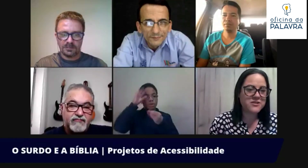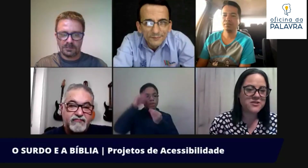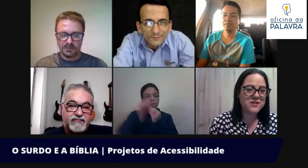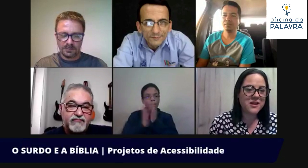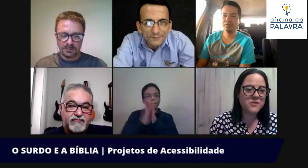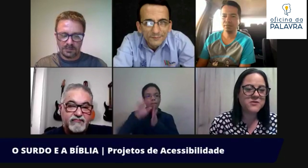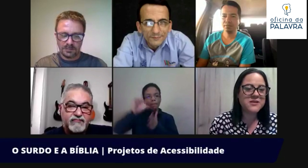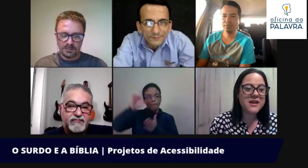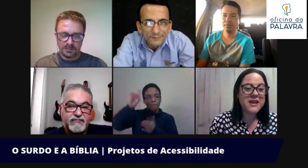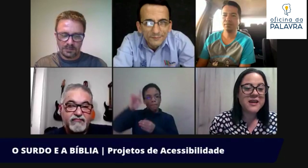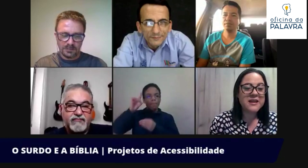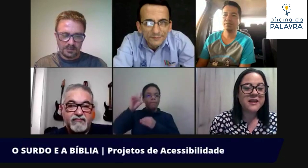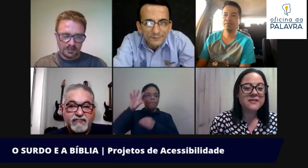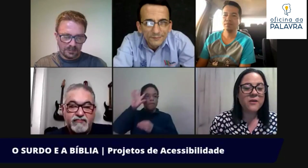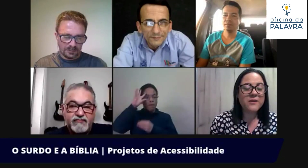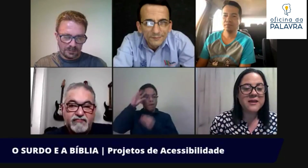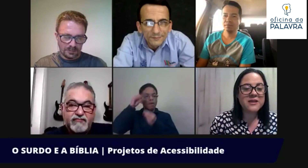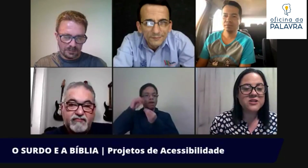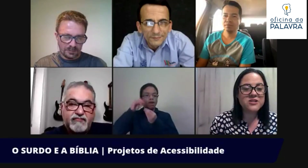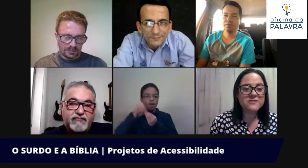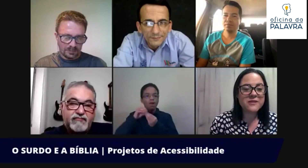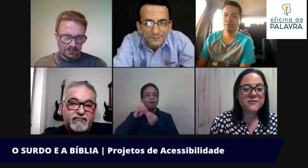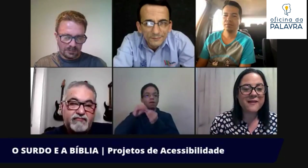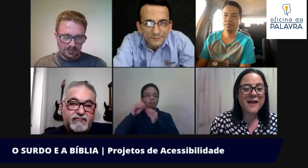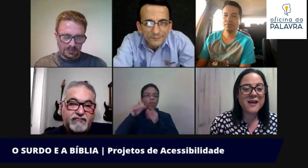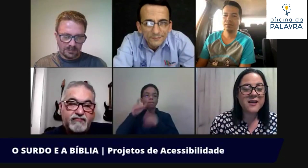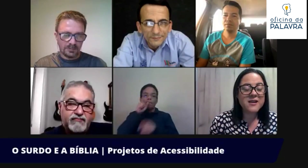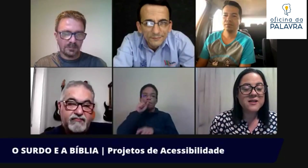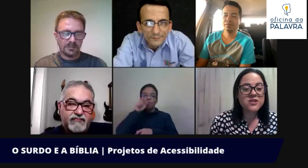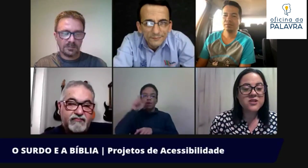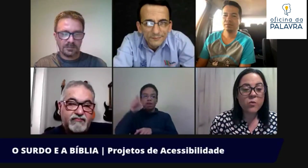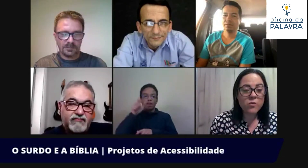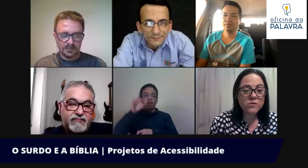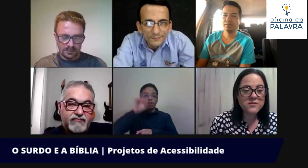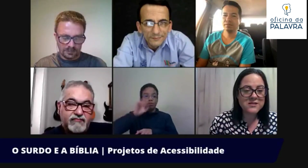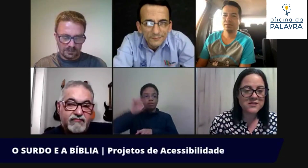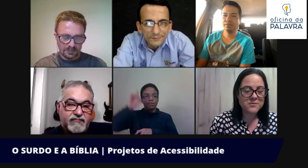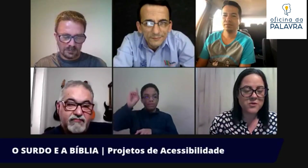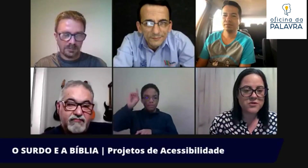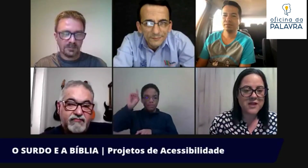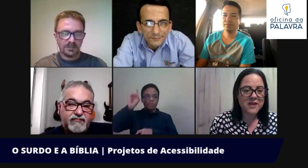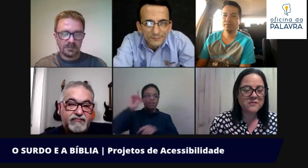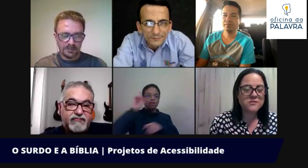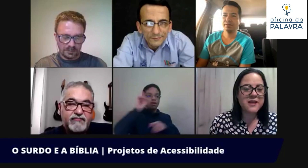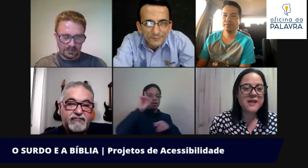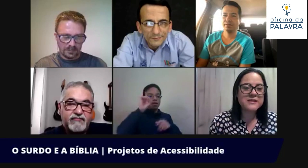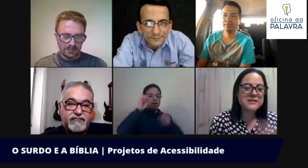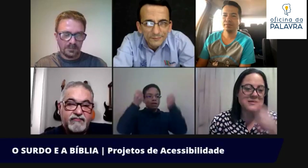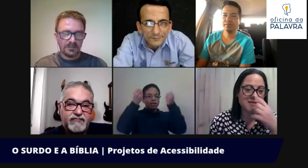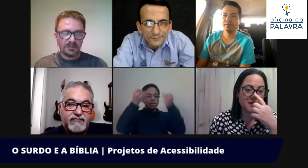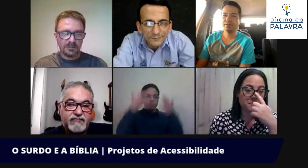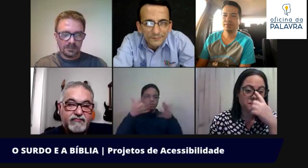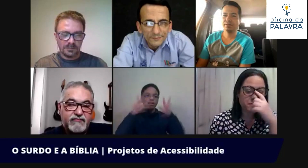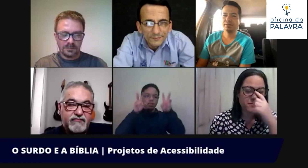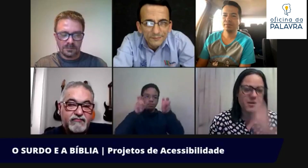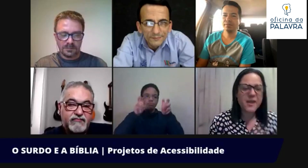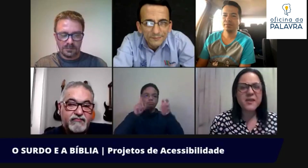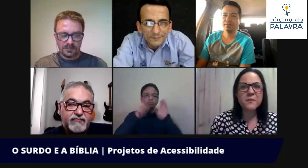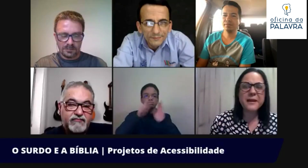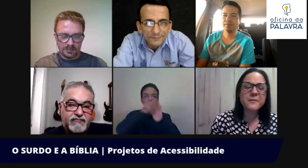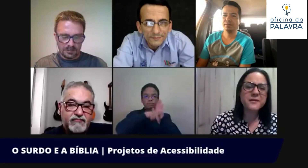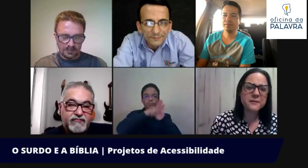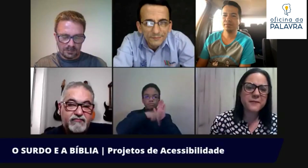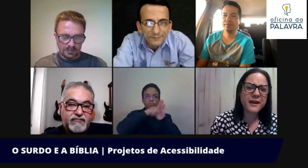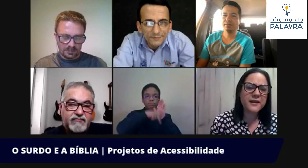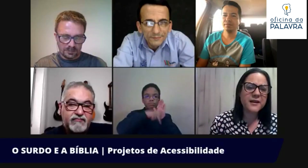da palavra de Deus. E então aqui a gente vai falar de alguns desses projetos, né? Existem,